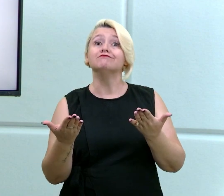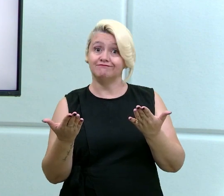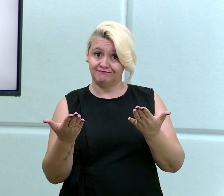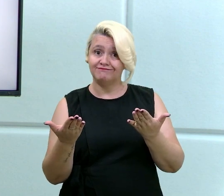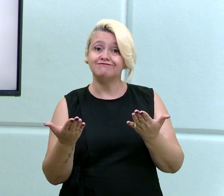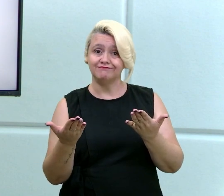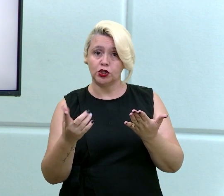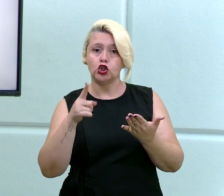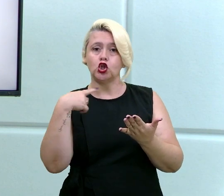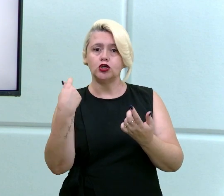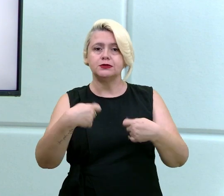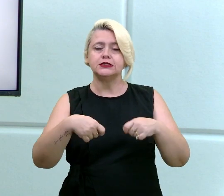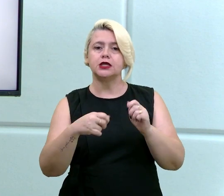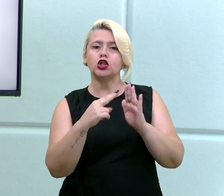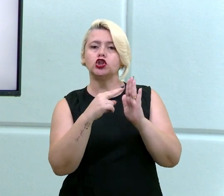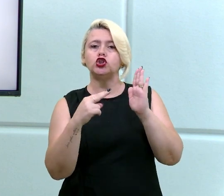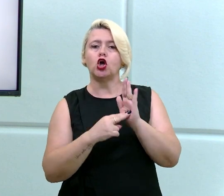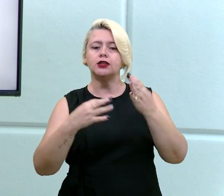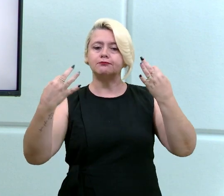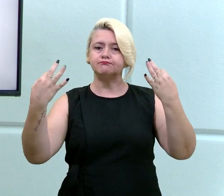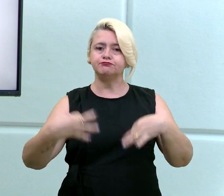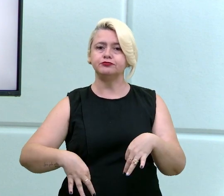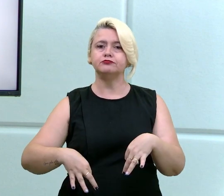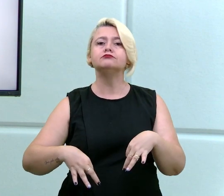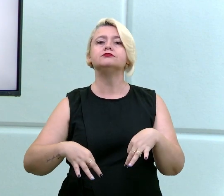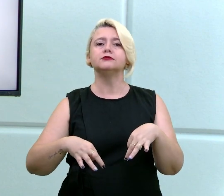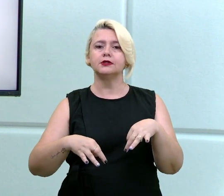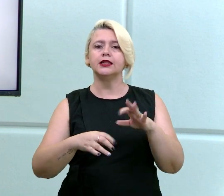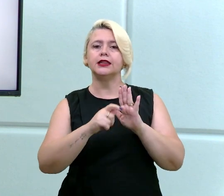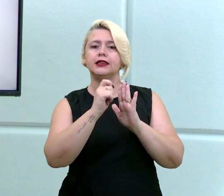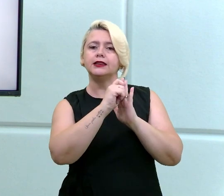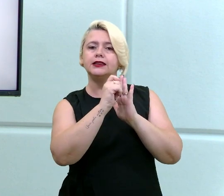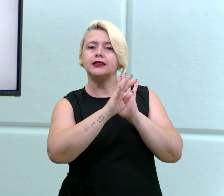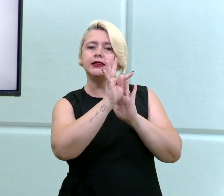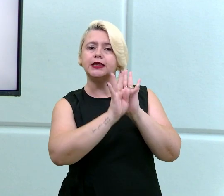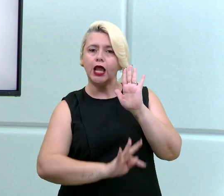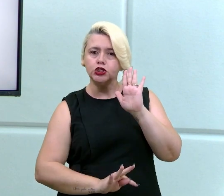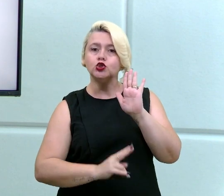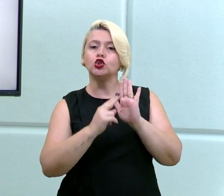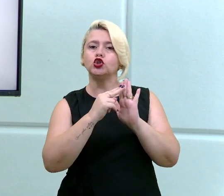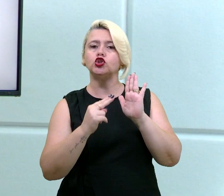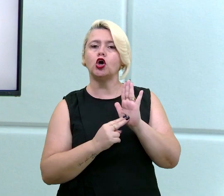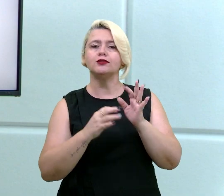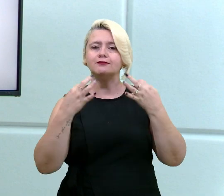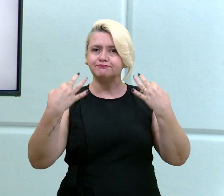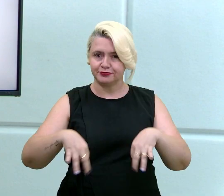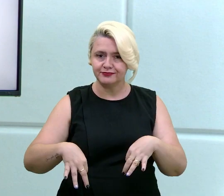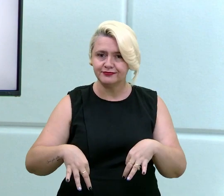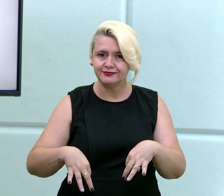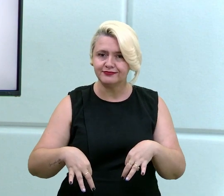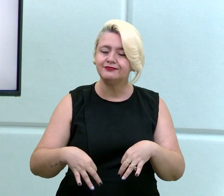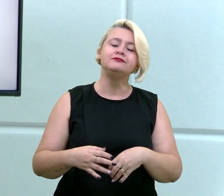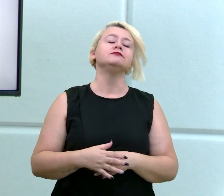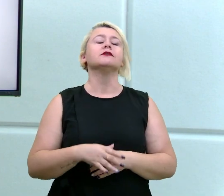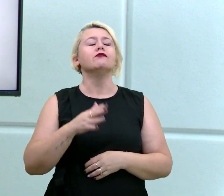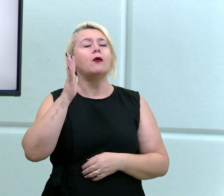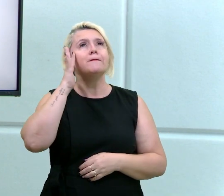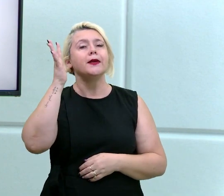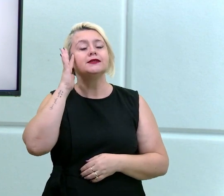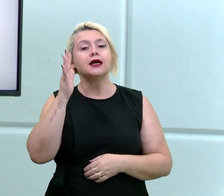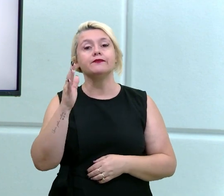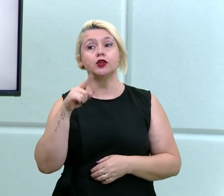redação bem feita, bem articulada, para tirar aquela nota bonita. Então vamos pensar assim, nós